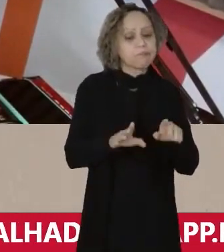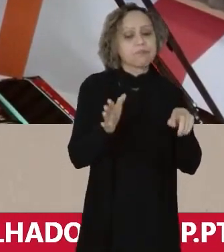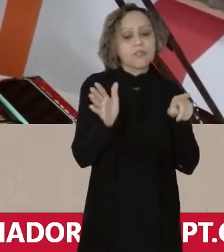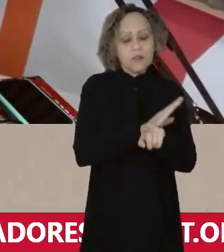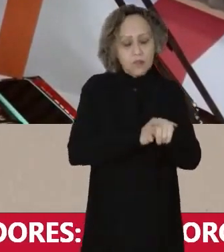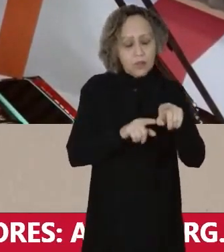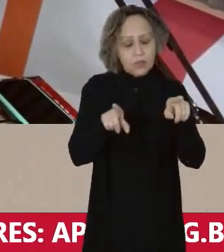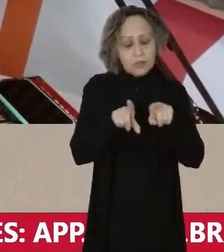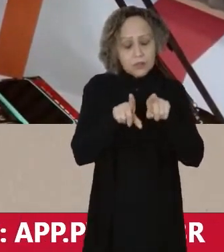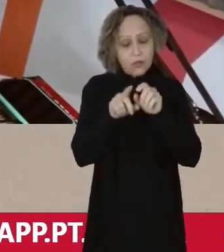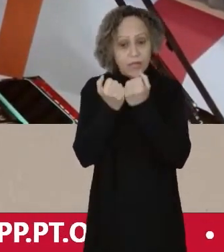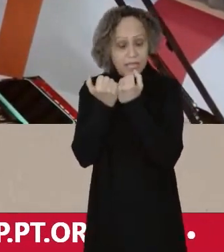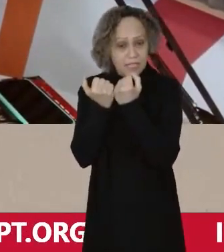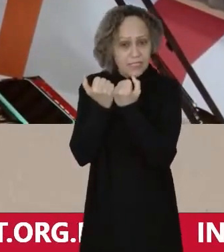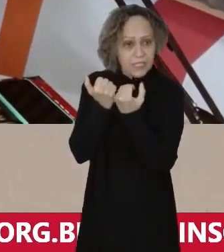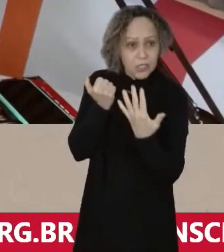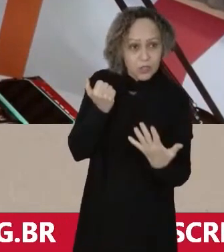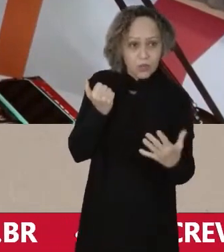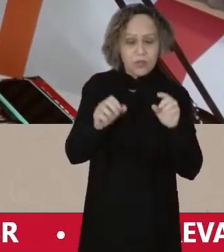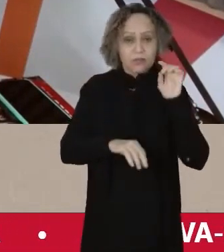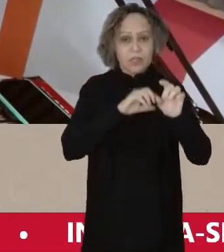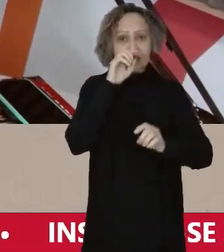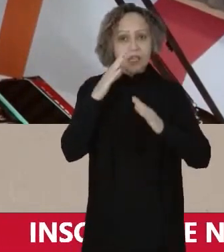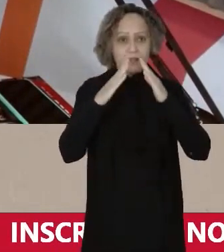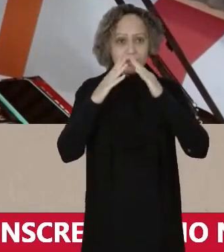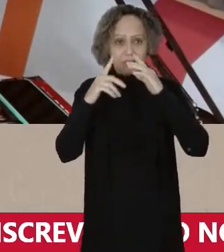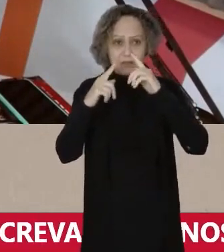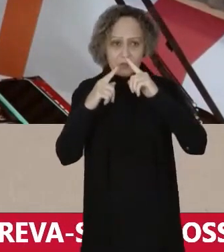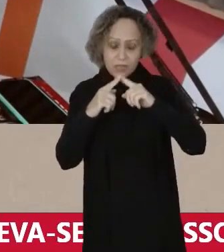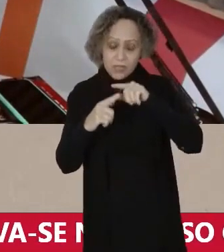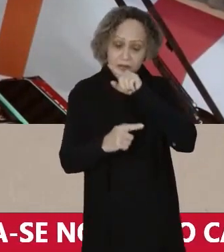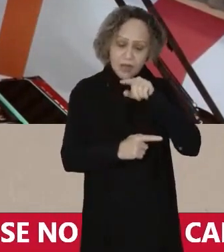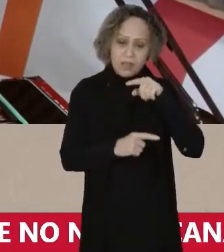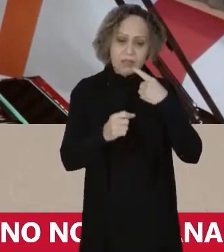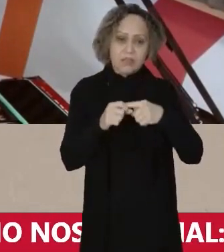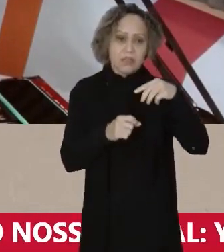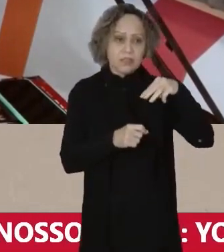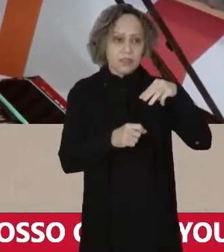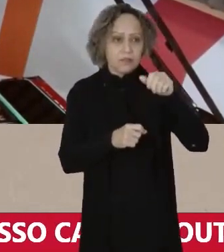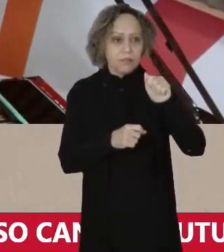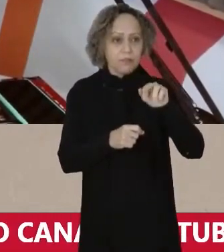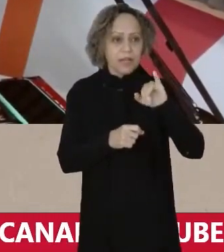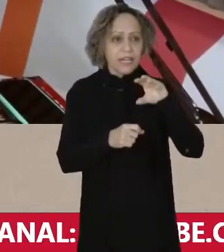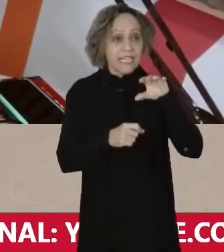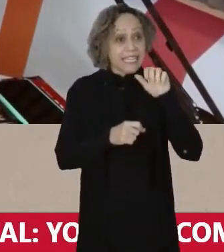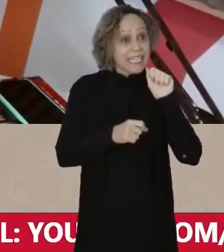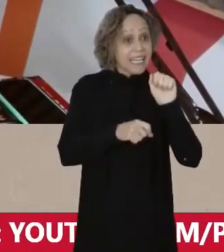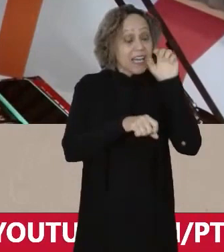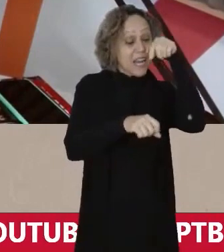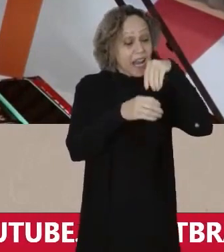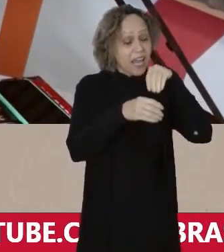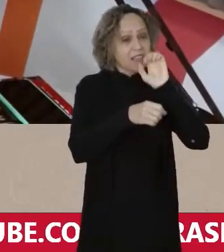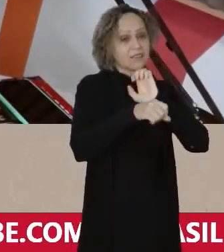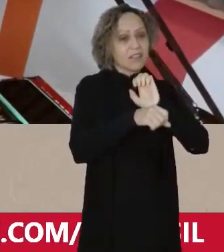Maricá. E as igrejas ocuparam também muitos espaços deixados pelo Estado, né? Assim como os terreiros também nesse apoio,